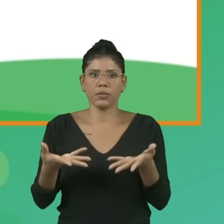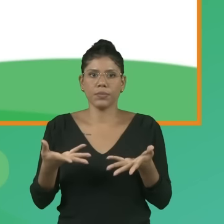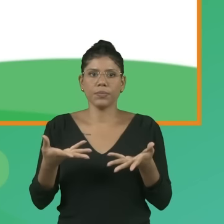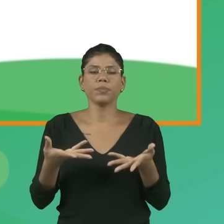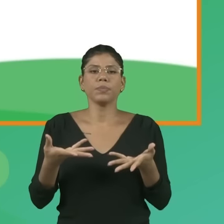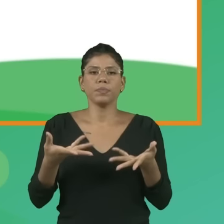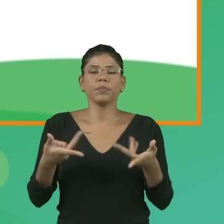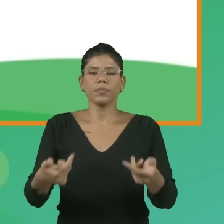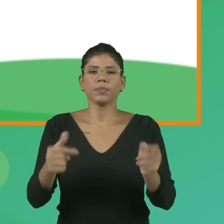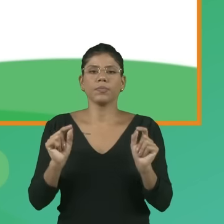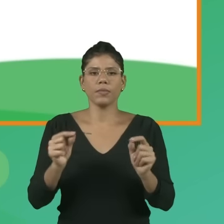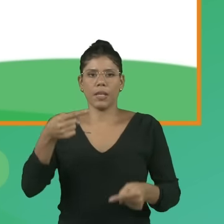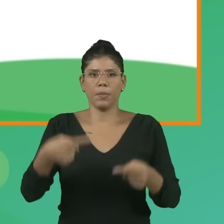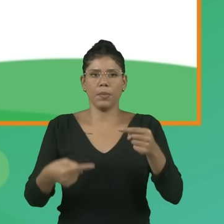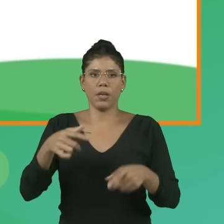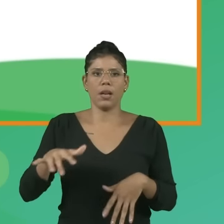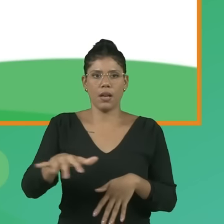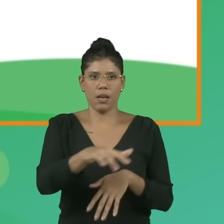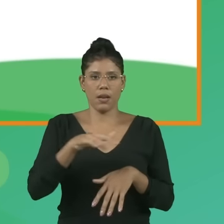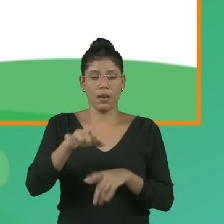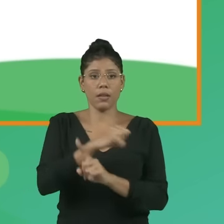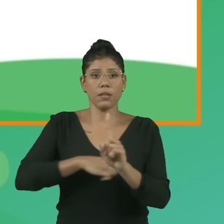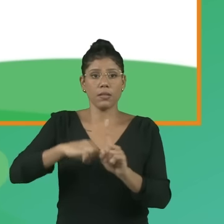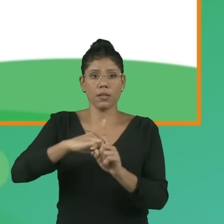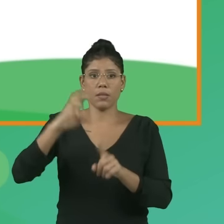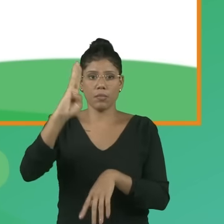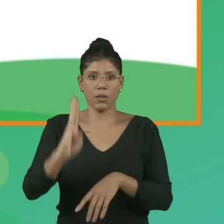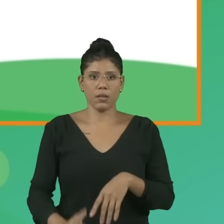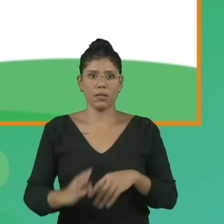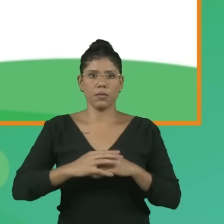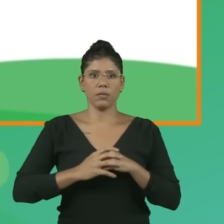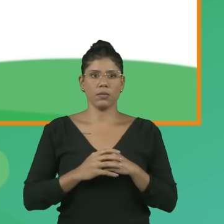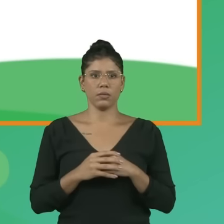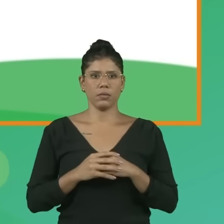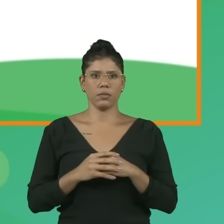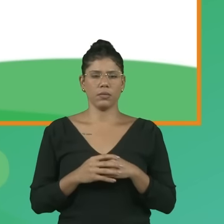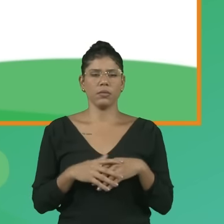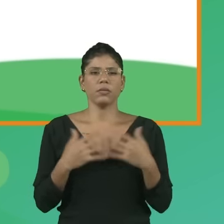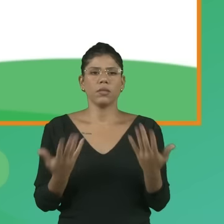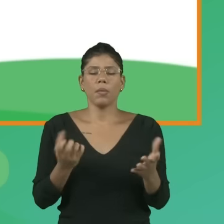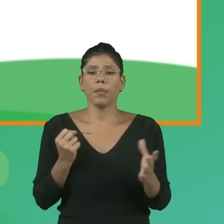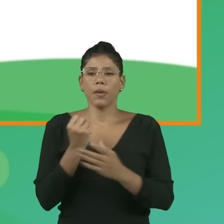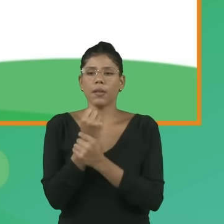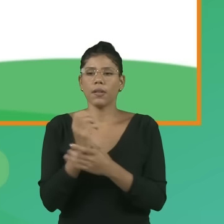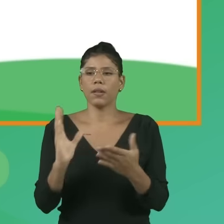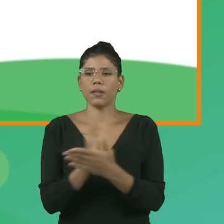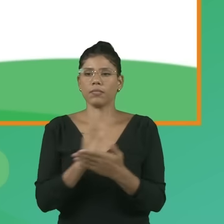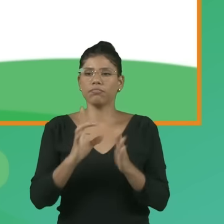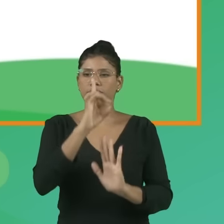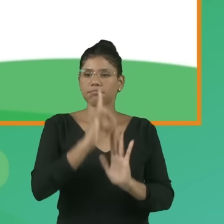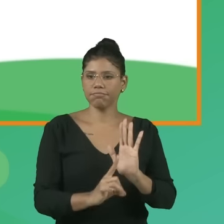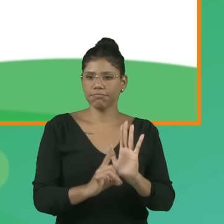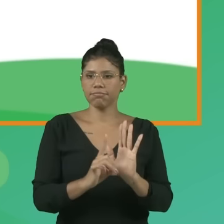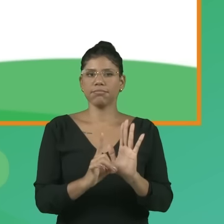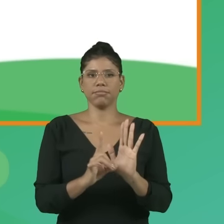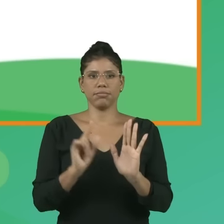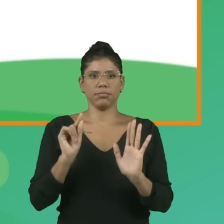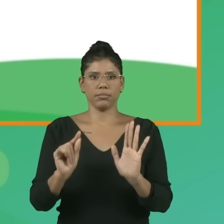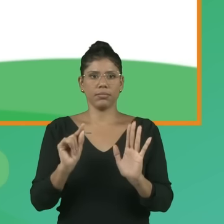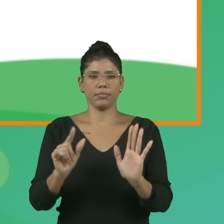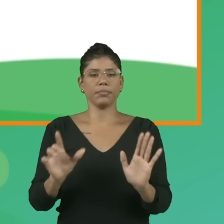política, na sociedade brasileira, a existência dessa lei para garantir alguns direitos ainda poucos para essas